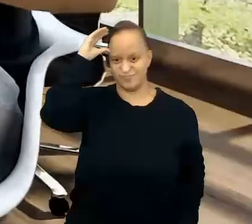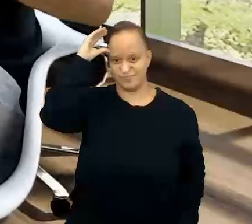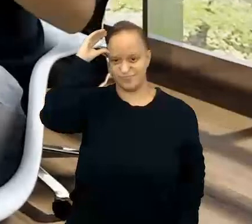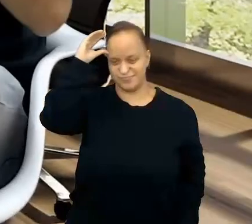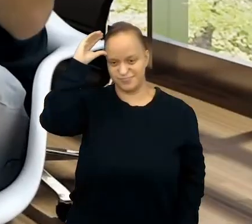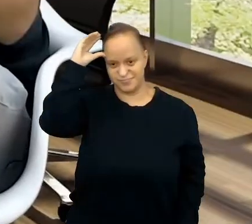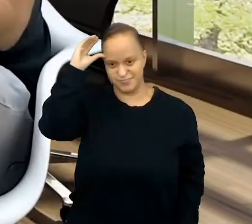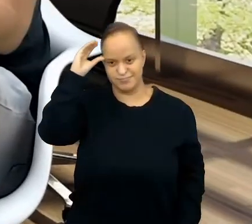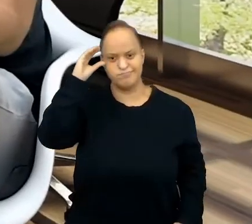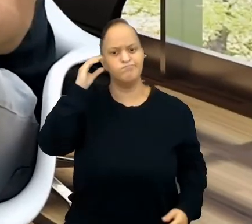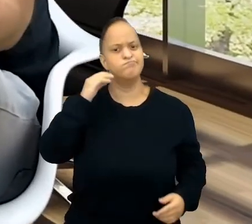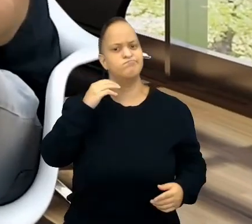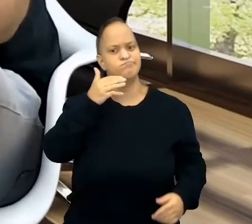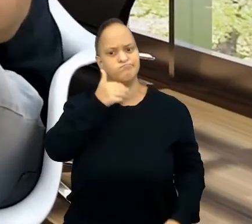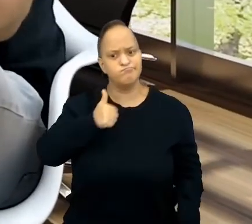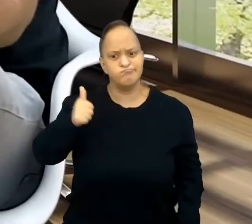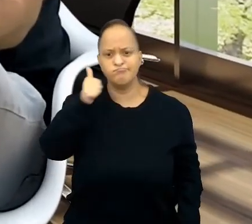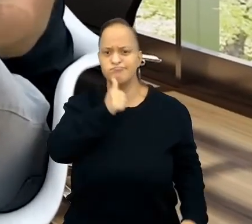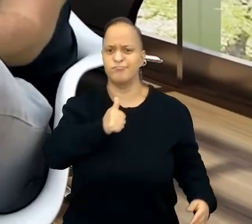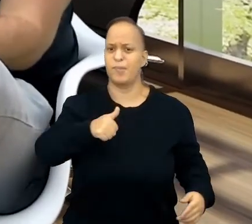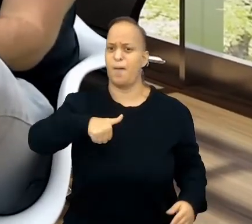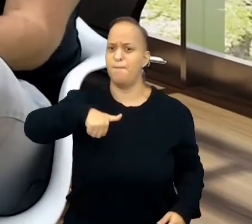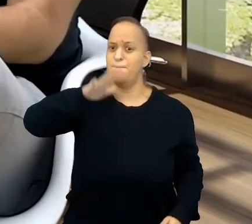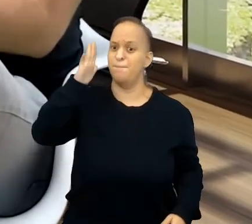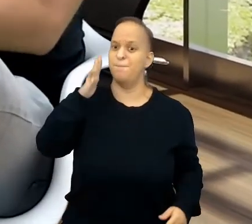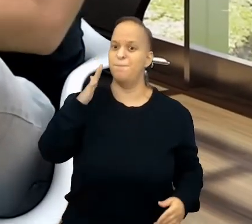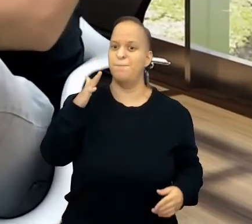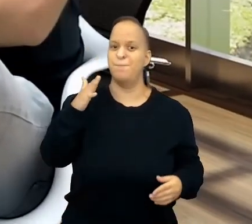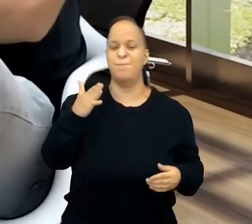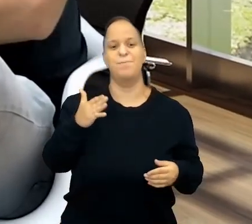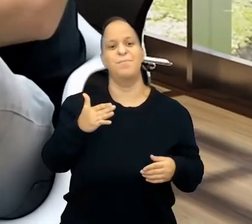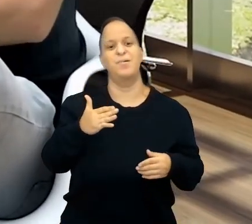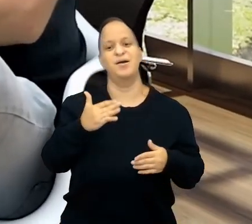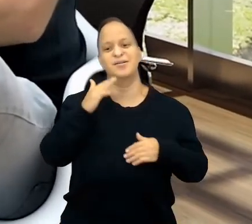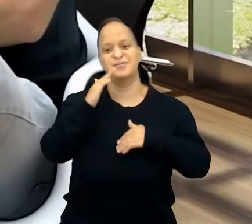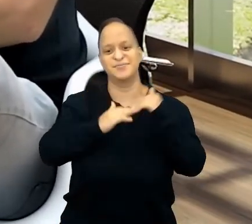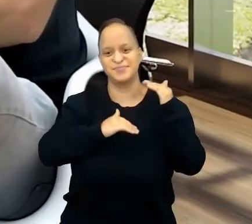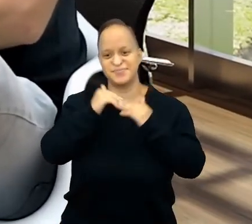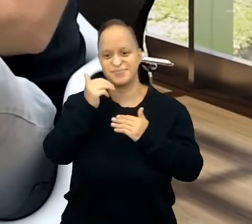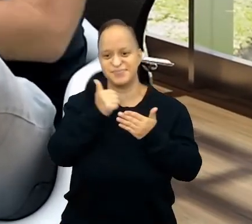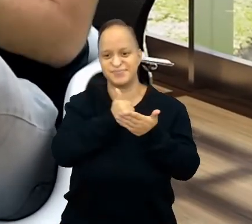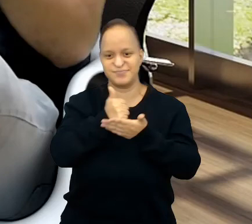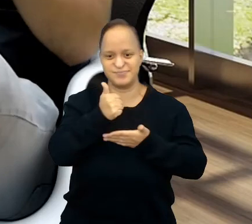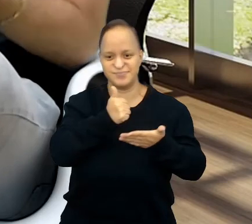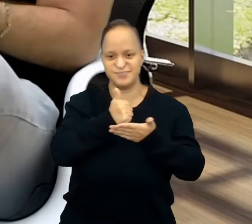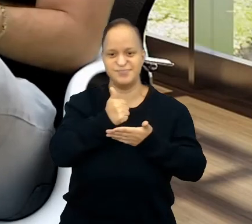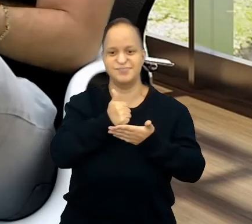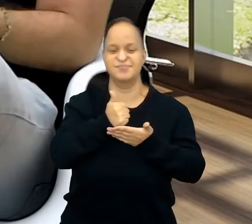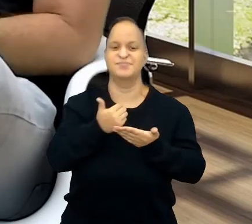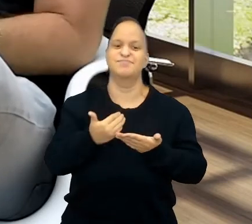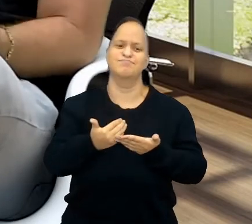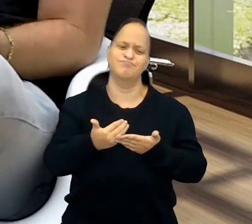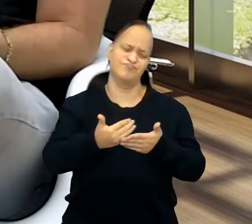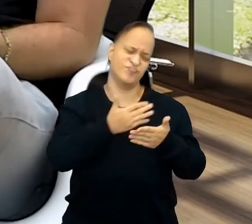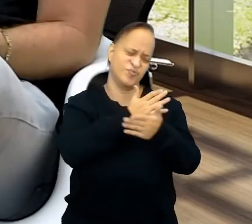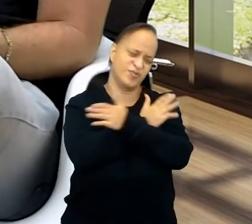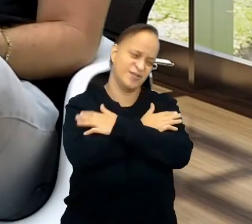consciente, mais elaborado, mais profissional, né, Júlia? Júlia, muito obrigado pela sua participação. Um grande abraço para